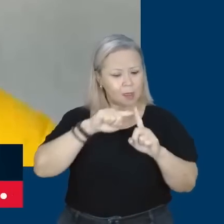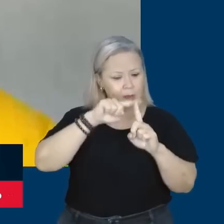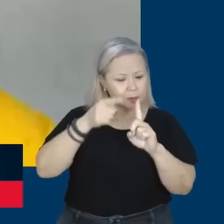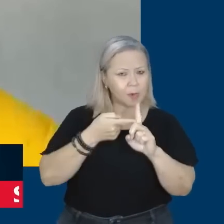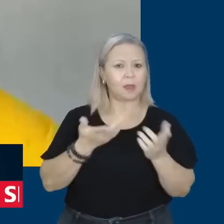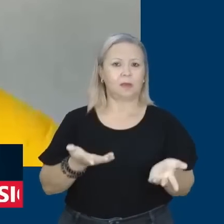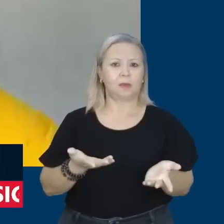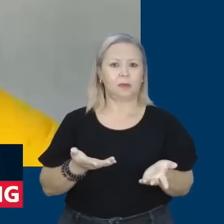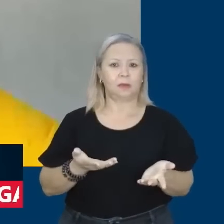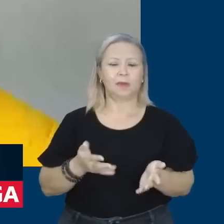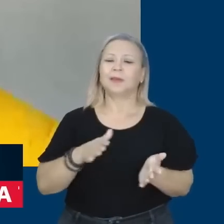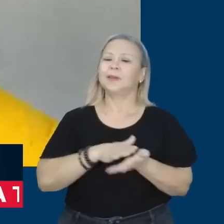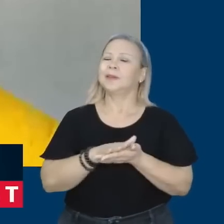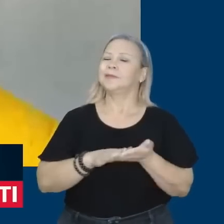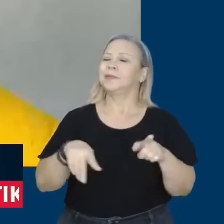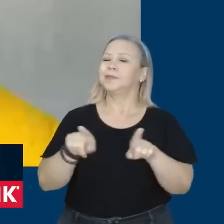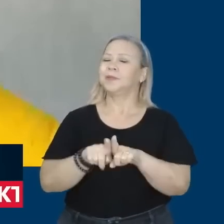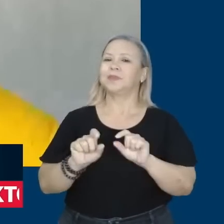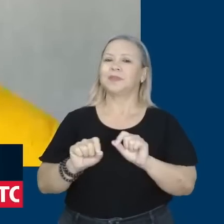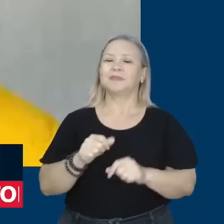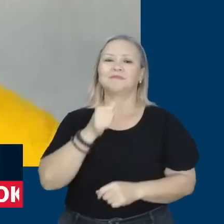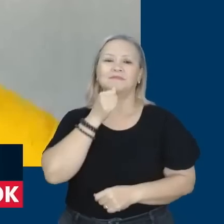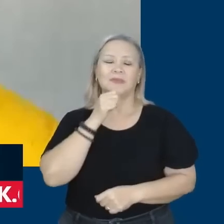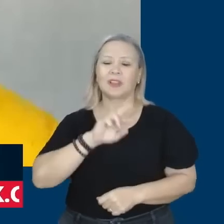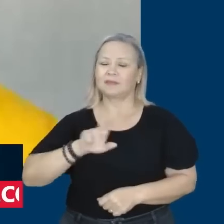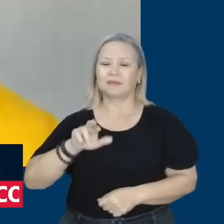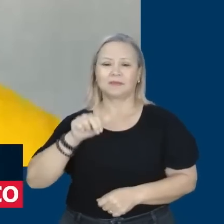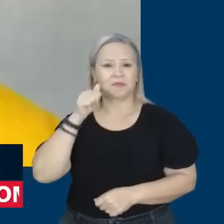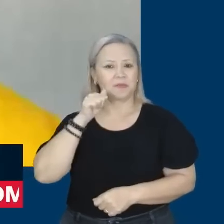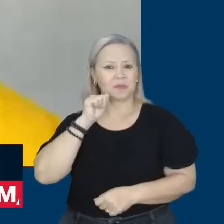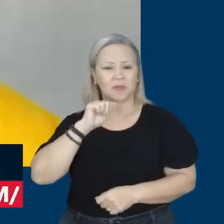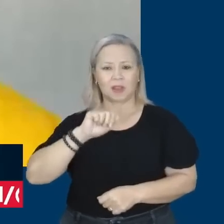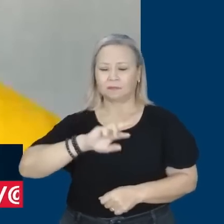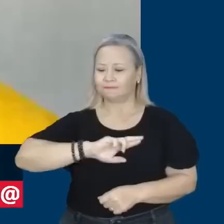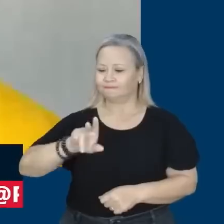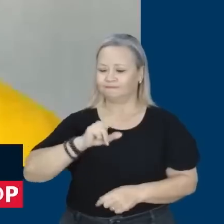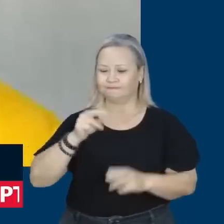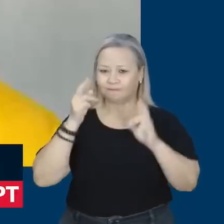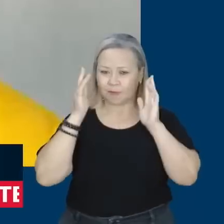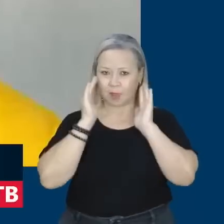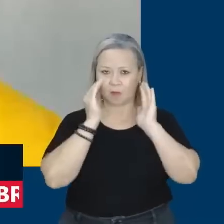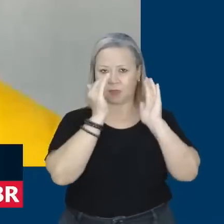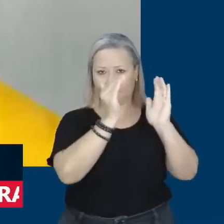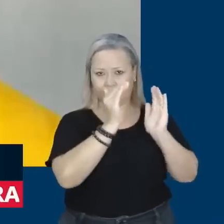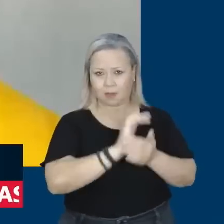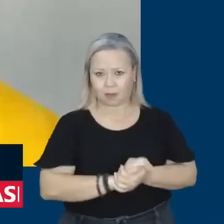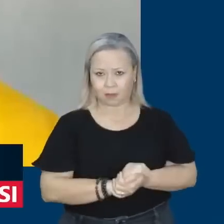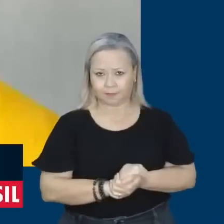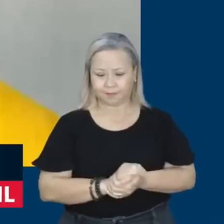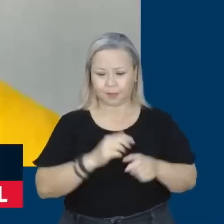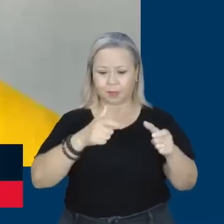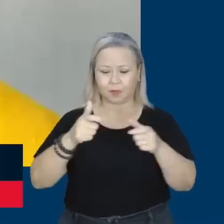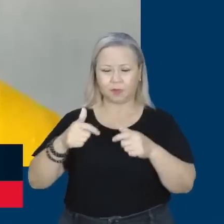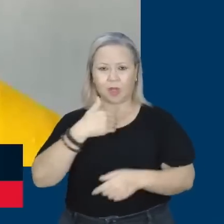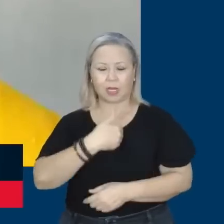não é respeitado nos espaços privados, nos espaços públicos, nos